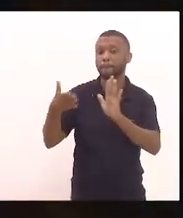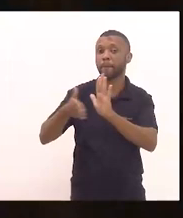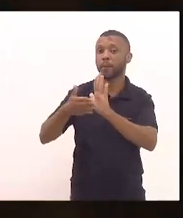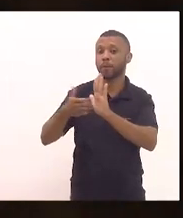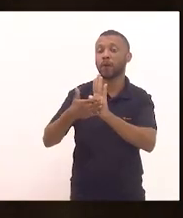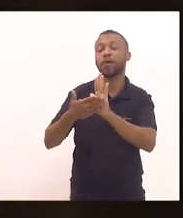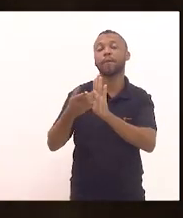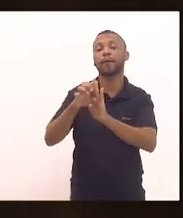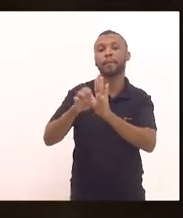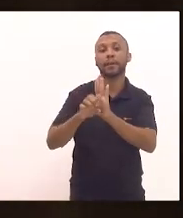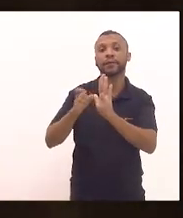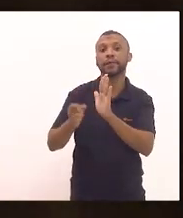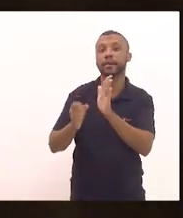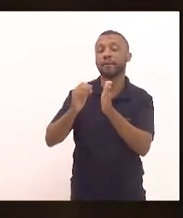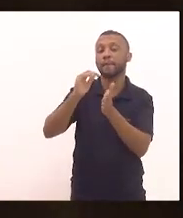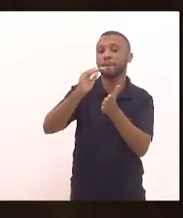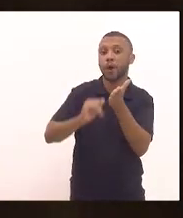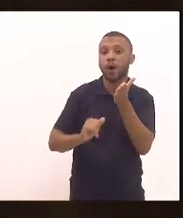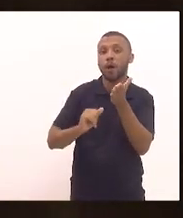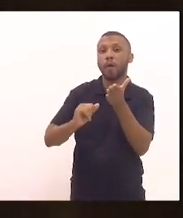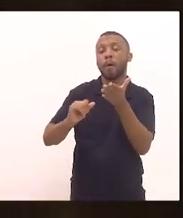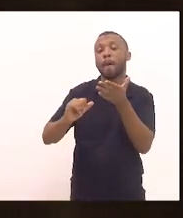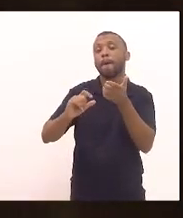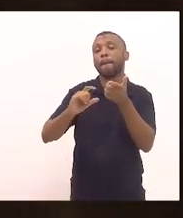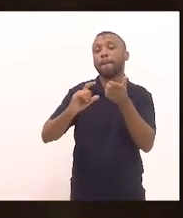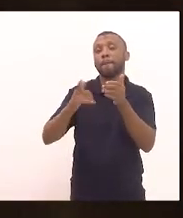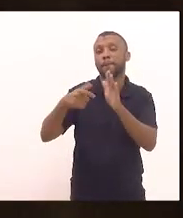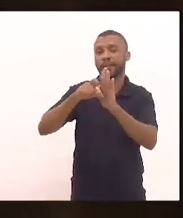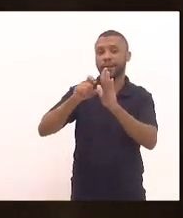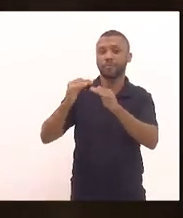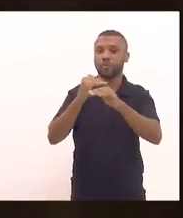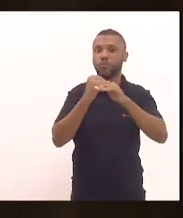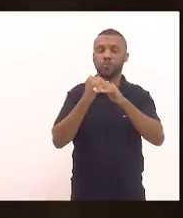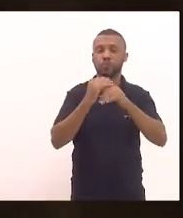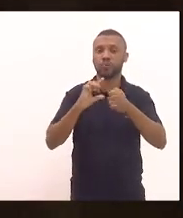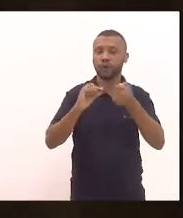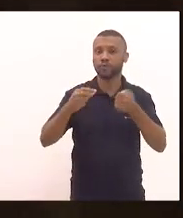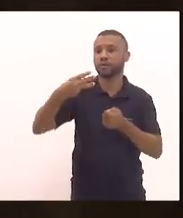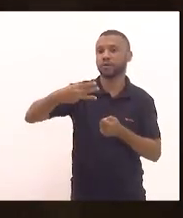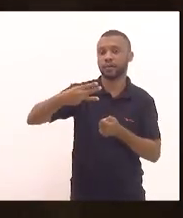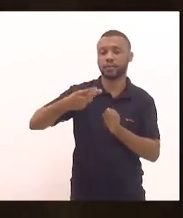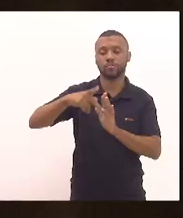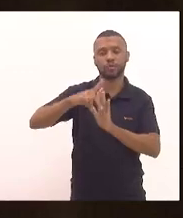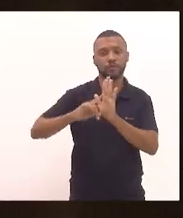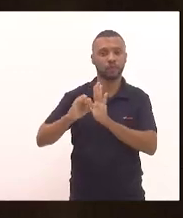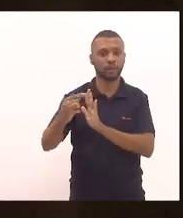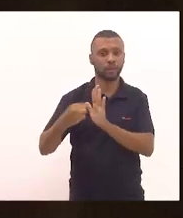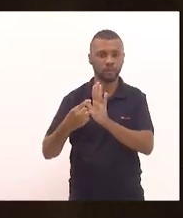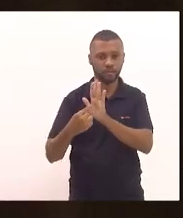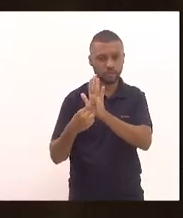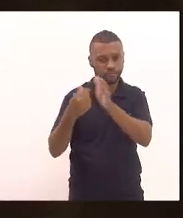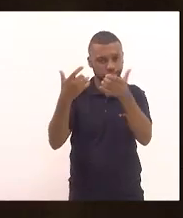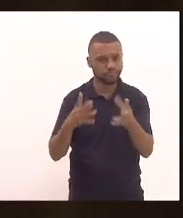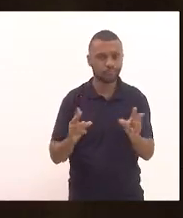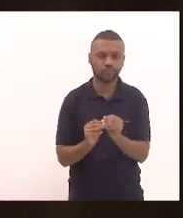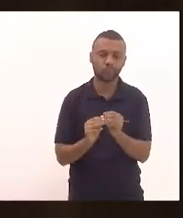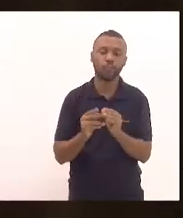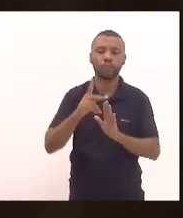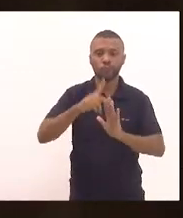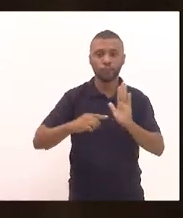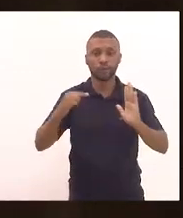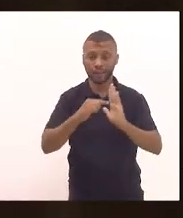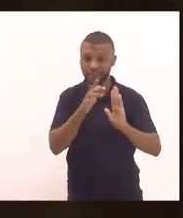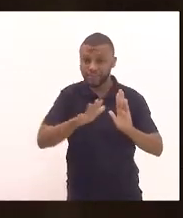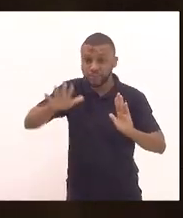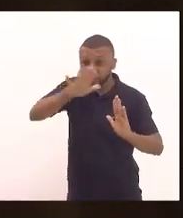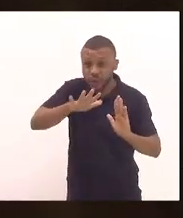que suprima-se o parágrafo único do artigo 3º do projeto. Isso posto, meu parecer ao projeto